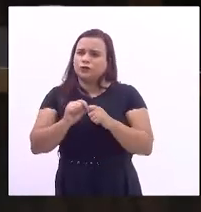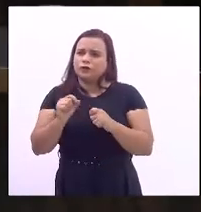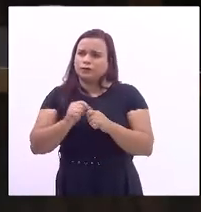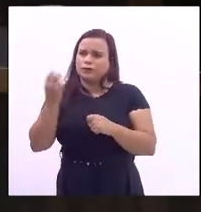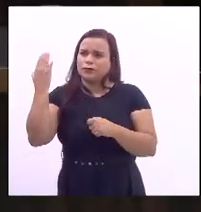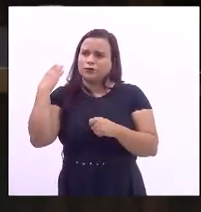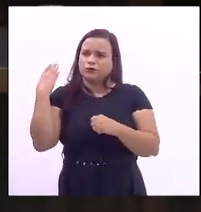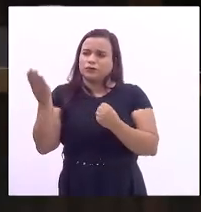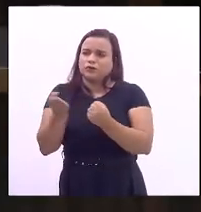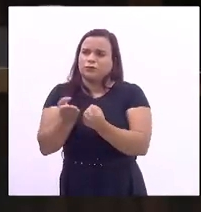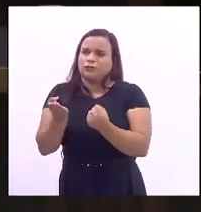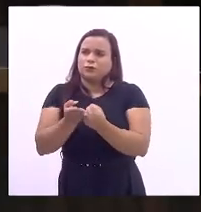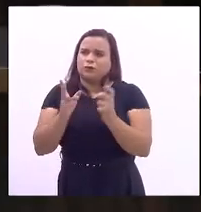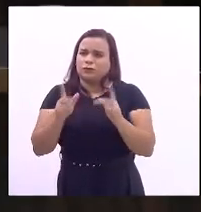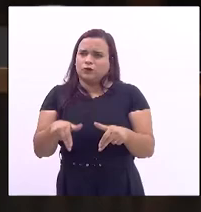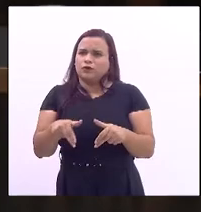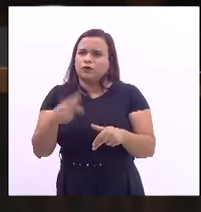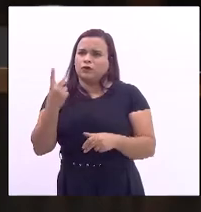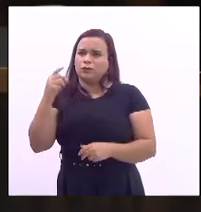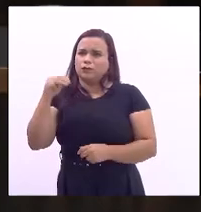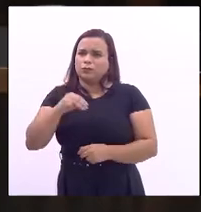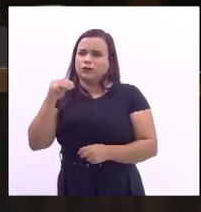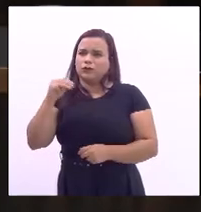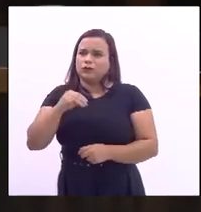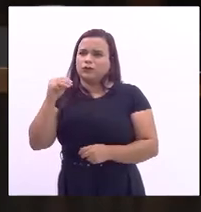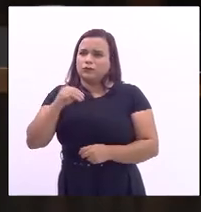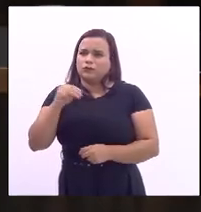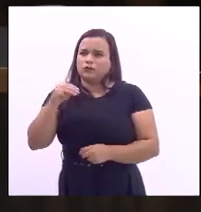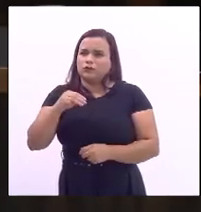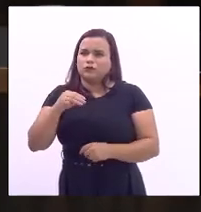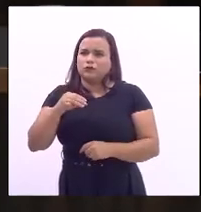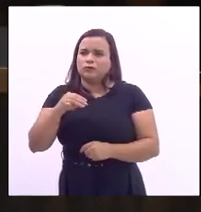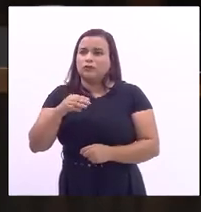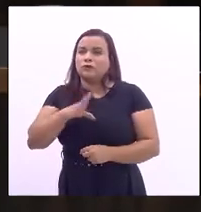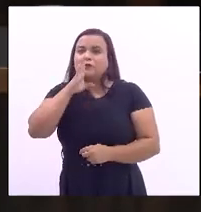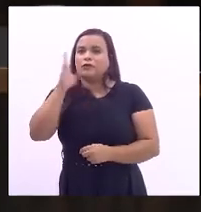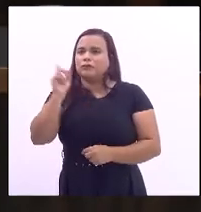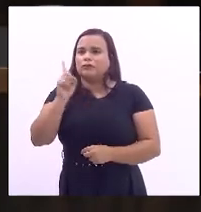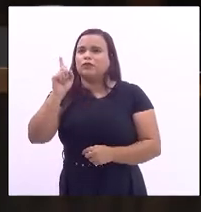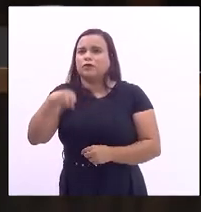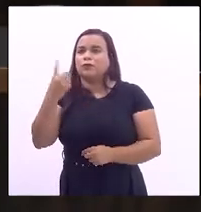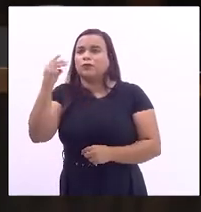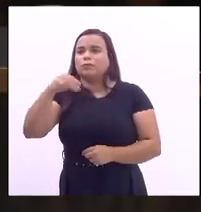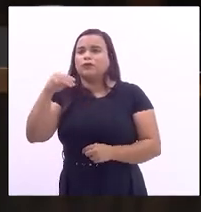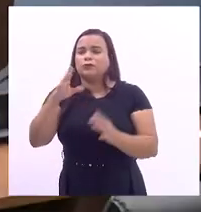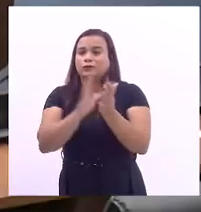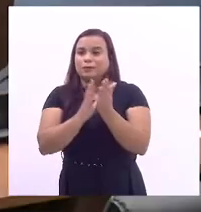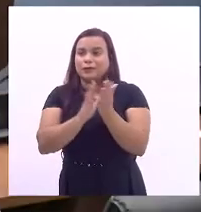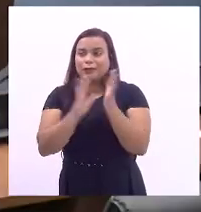Samuel ao contrário de um minuto de silêncio é um minuto de palmas vamos lá